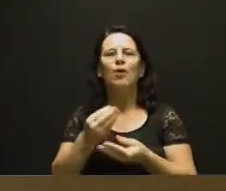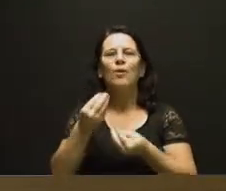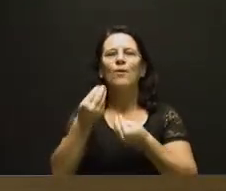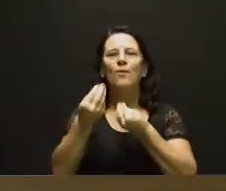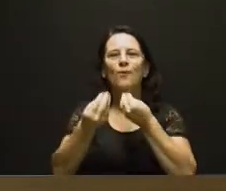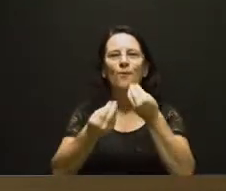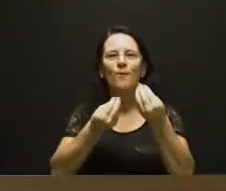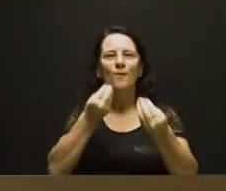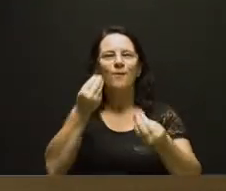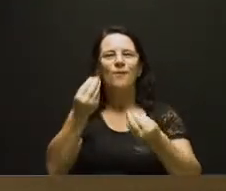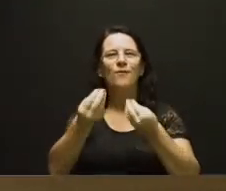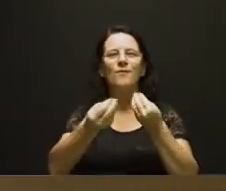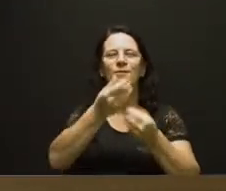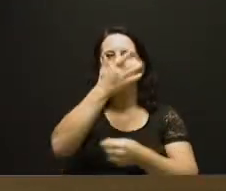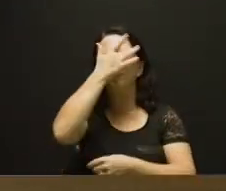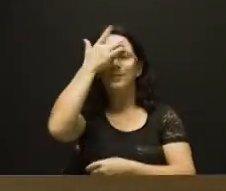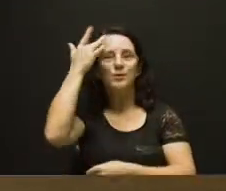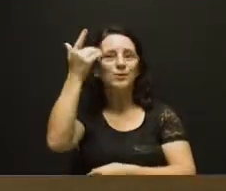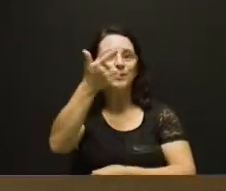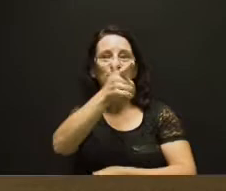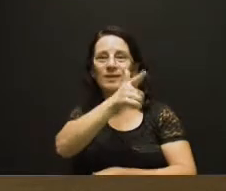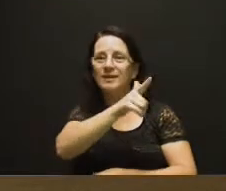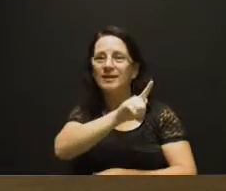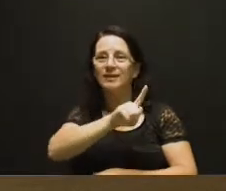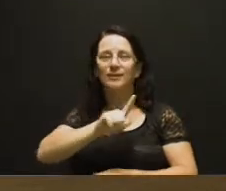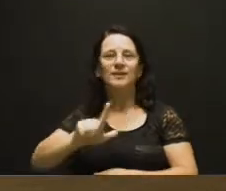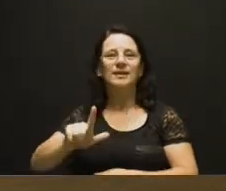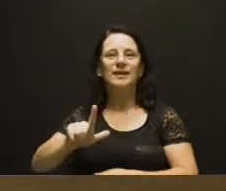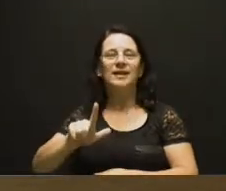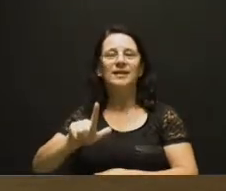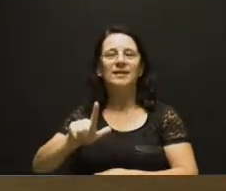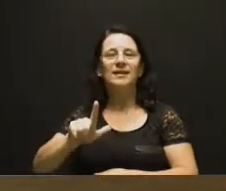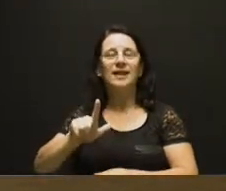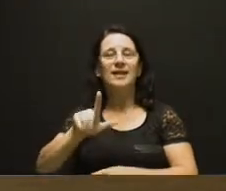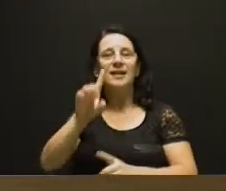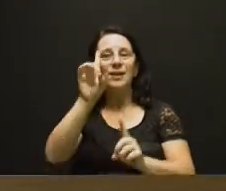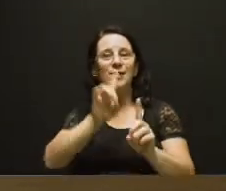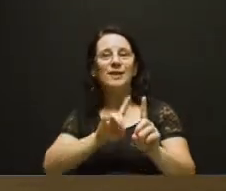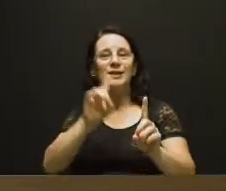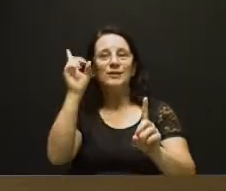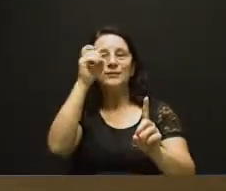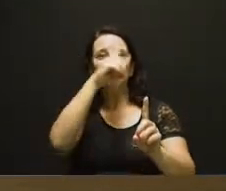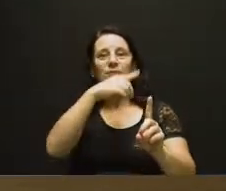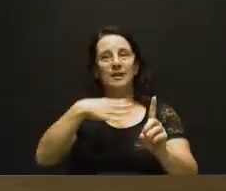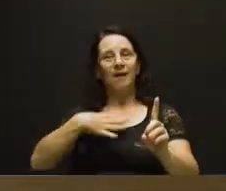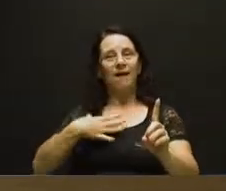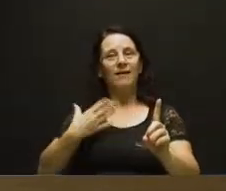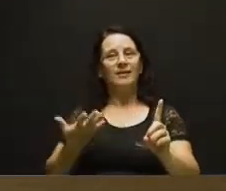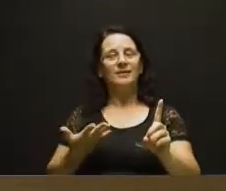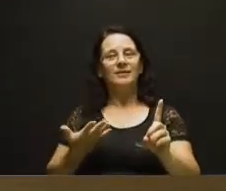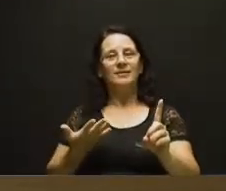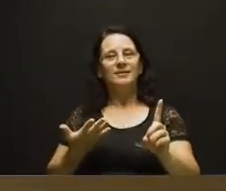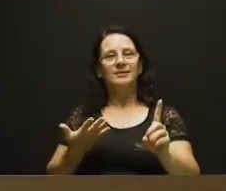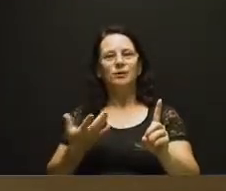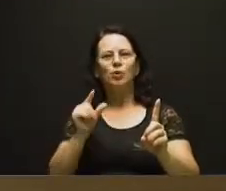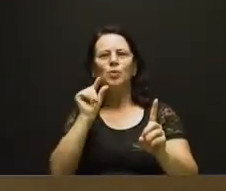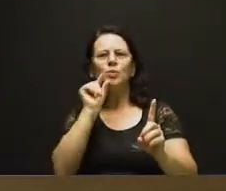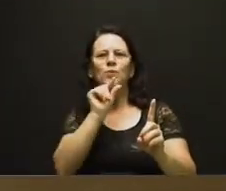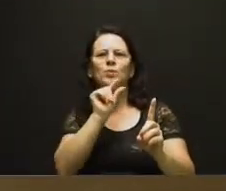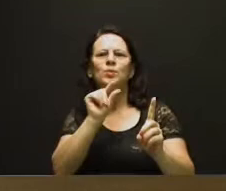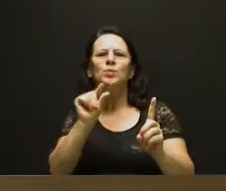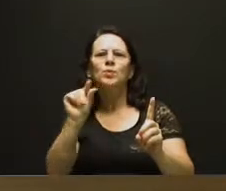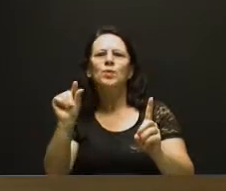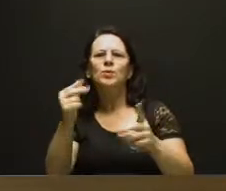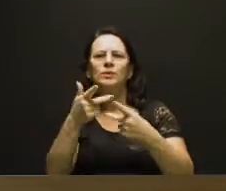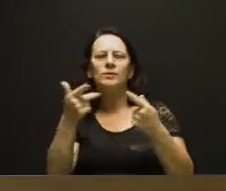as pessoas que não têm essa necessidade encaram isso são pequenos gestos que eu